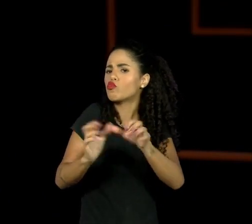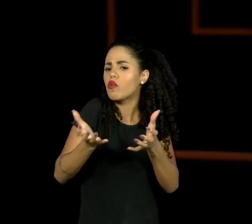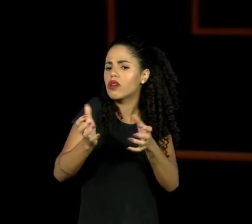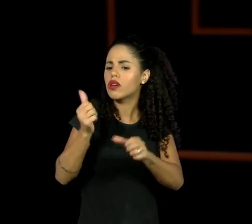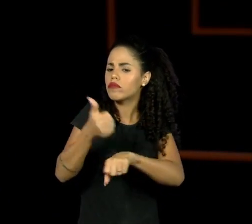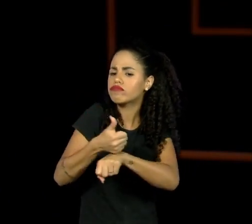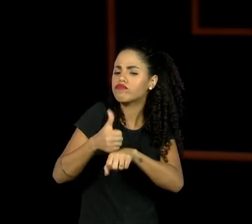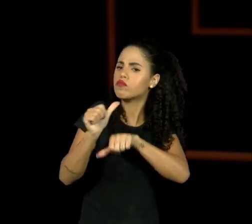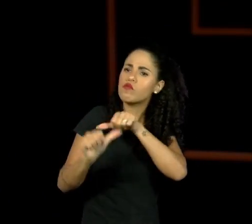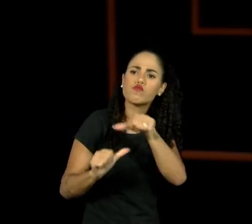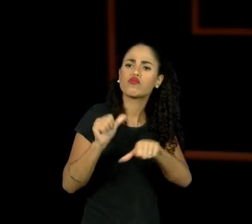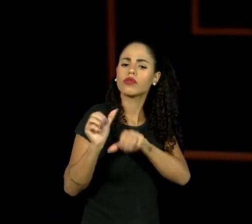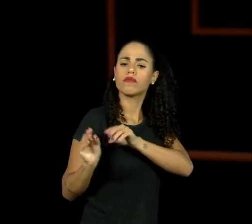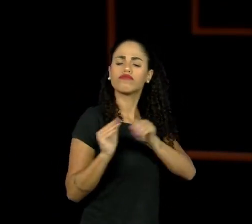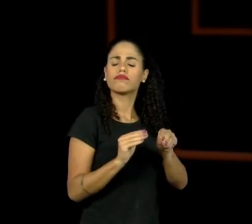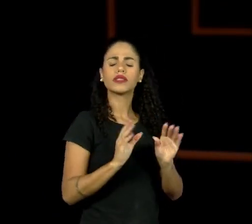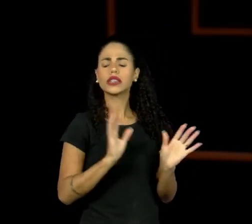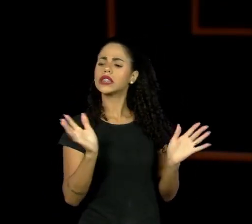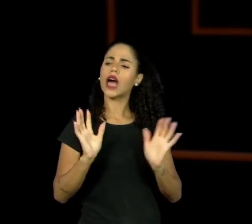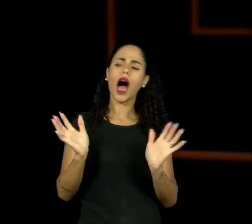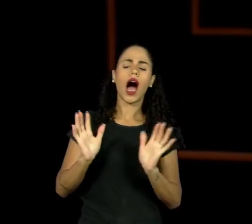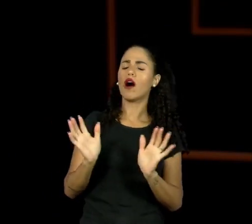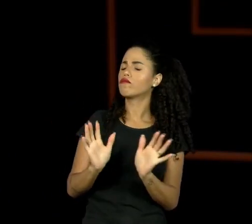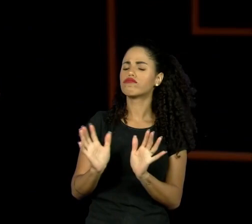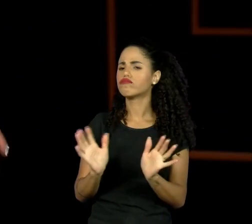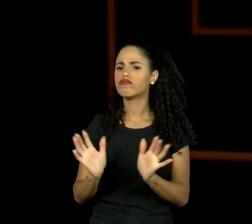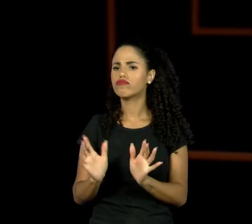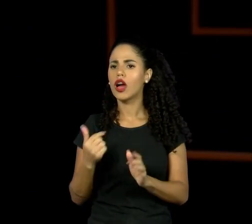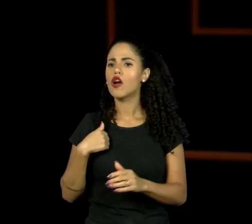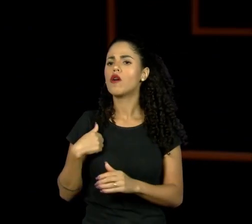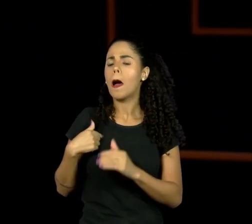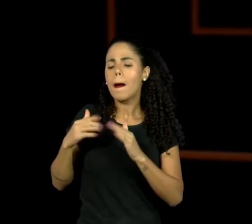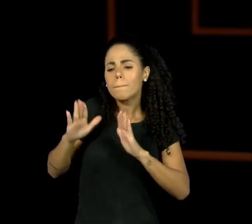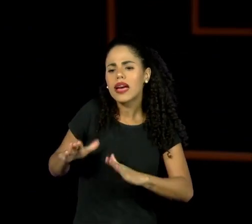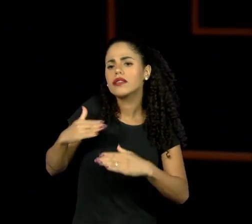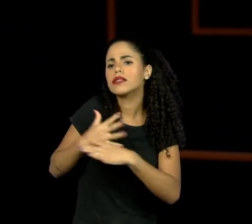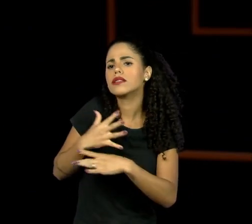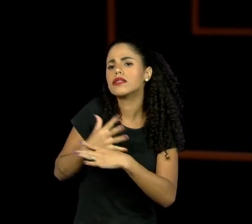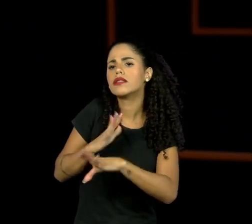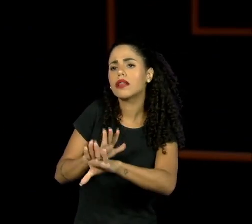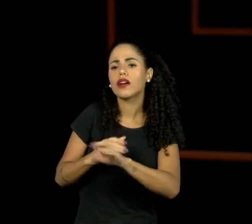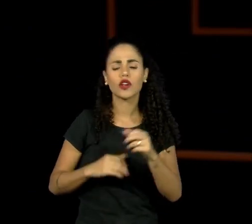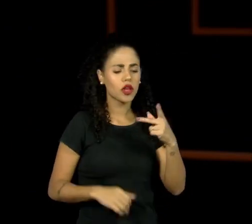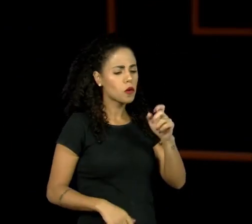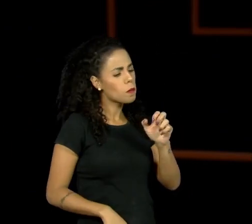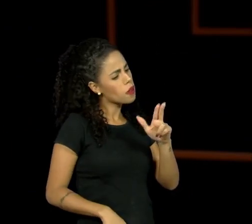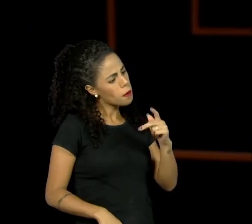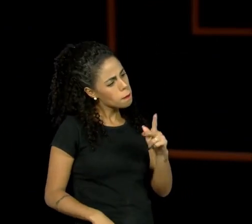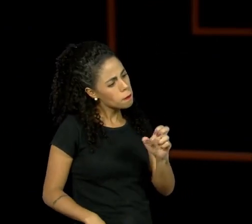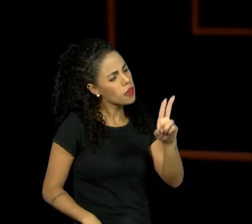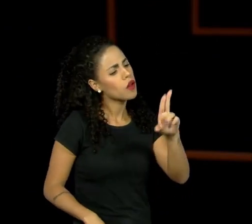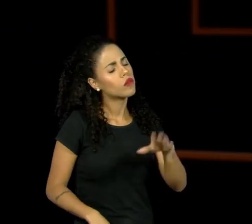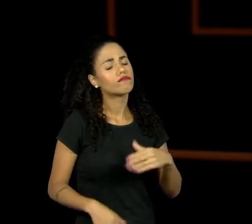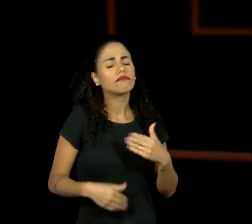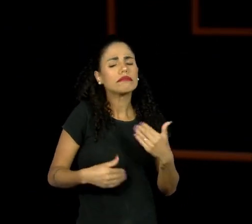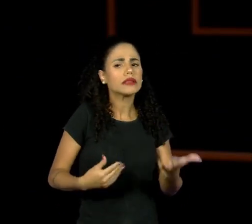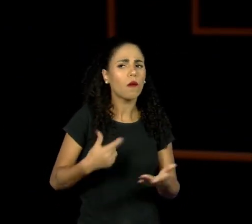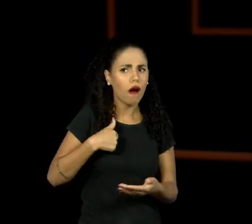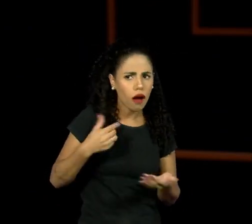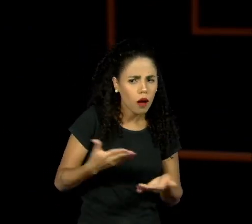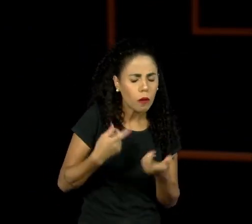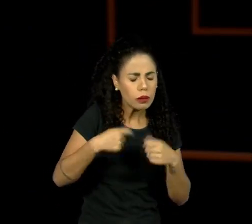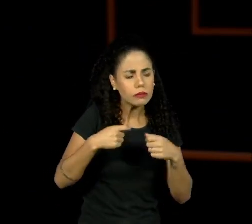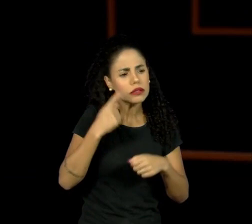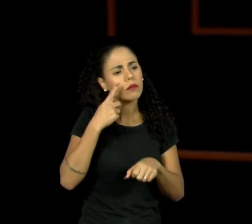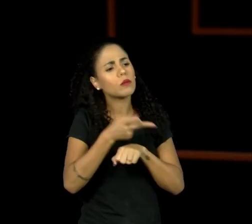ia engajar e ele falou, não, eu vou ficar aqui na minha cidade. Aí veio o Pepeu com tudo e falou, olha, agora vamos ter que achar um